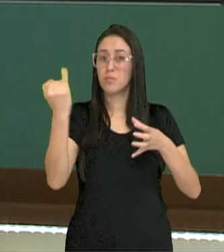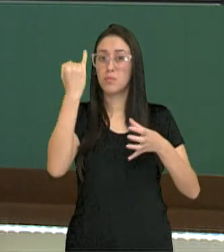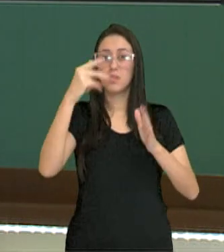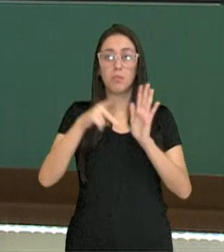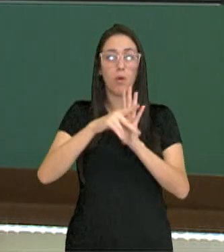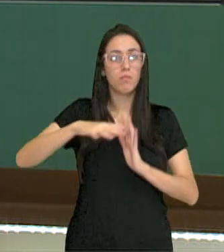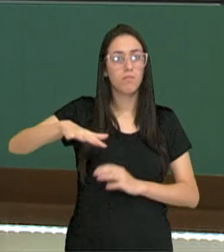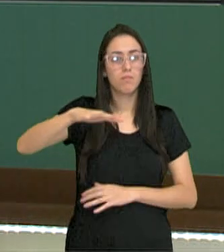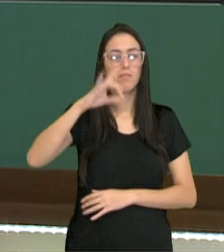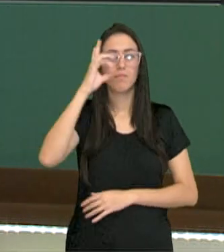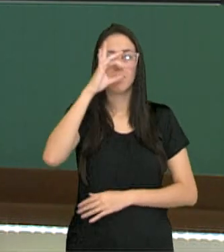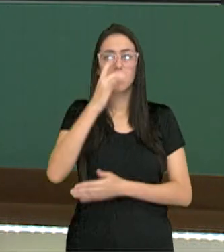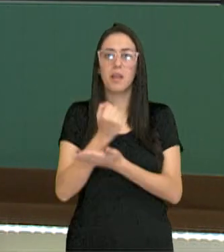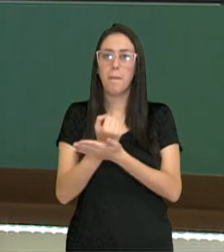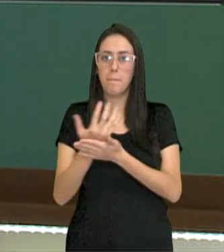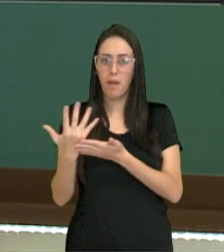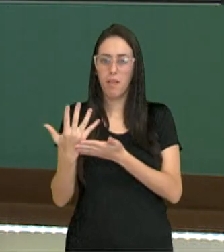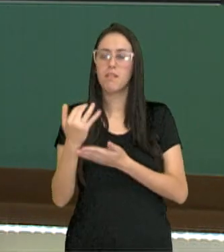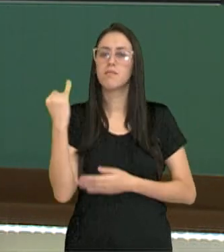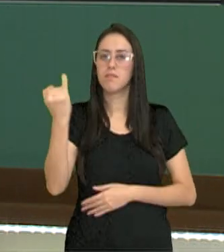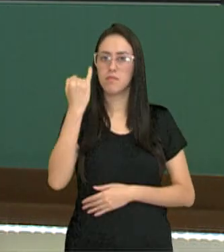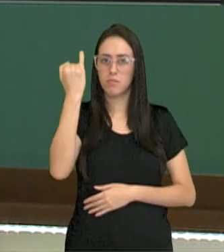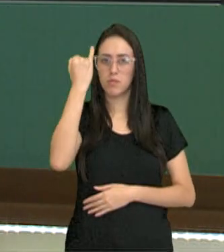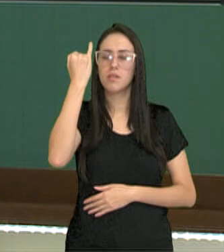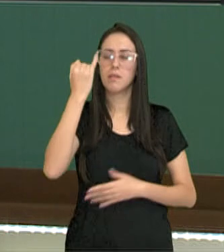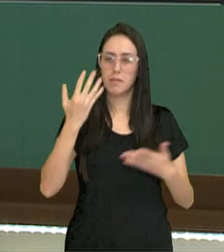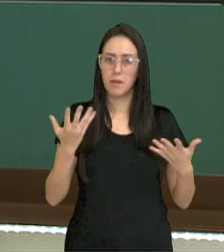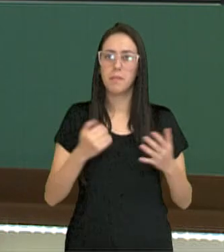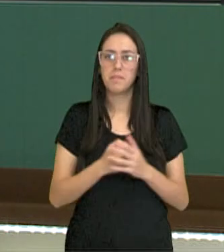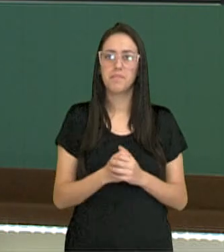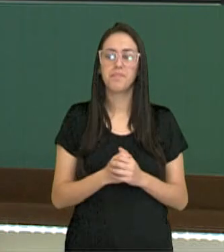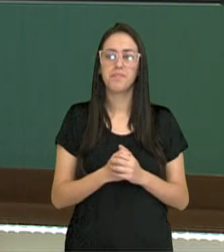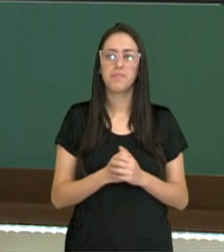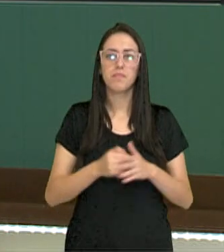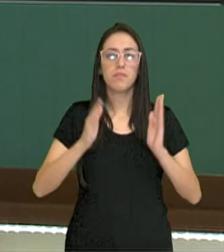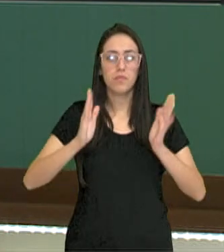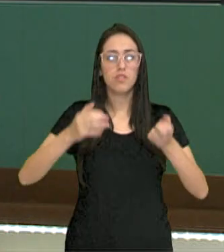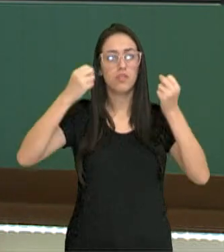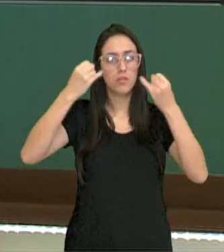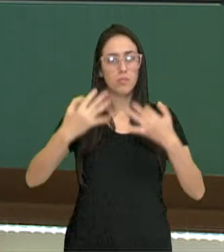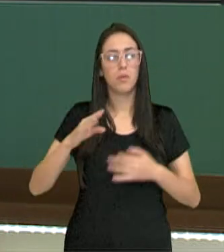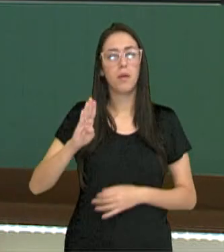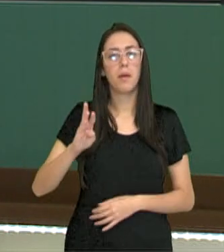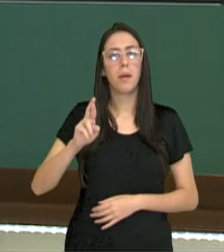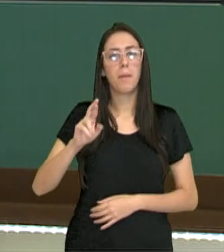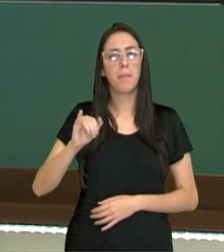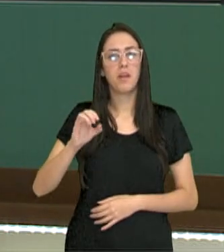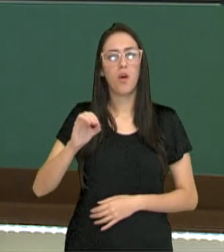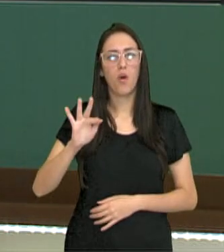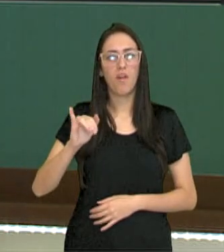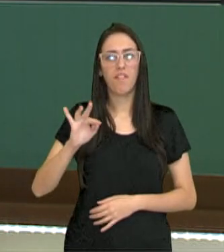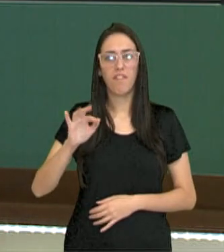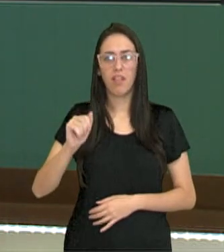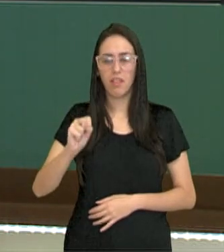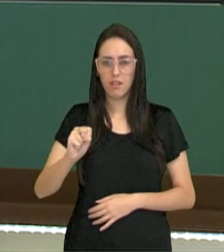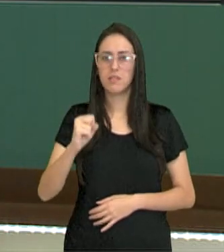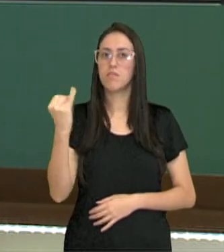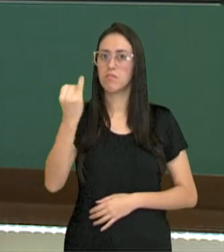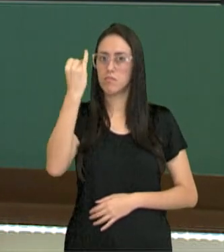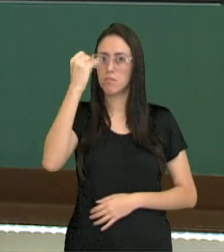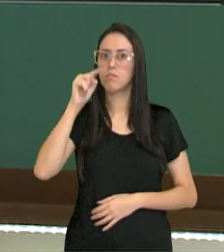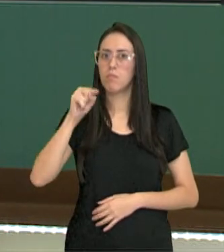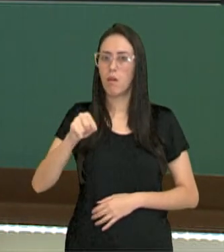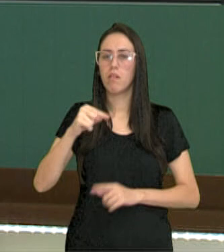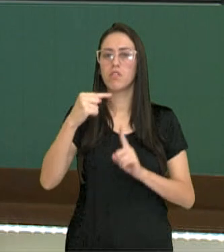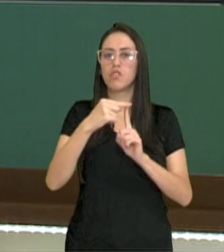Nós já estamos conversando sobre as plantas há um bom tempo. Já falamos sobre as briófitas, já compreendemos o que elas